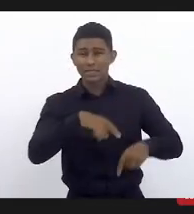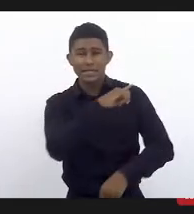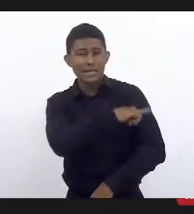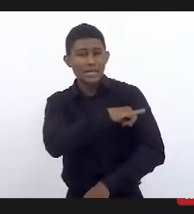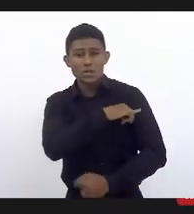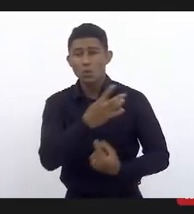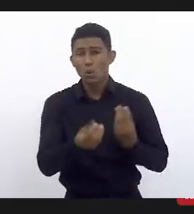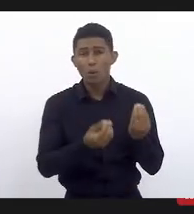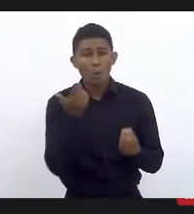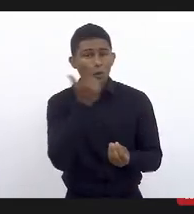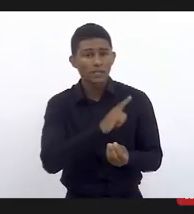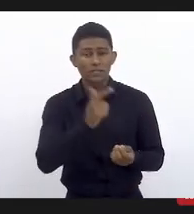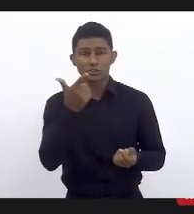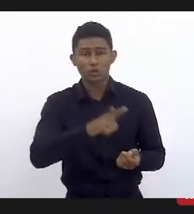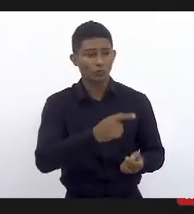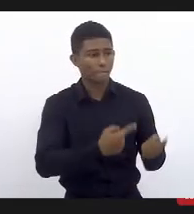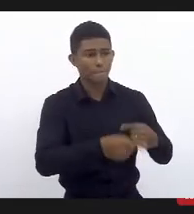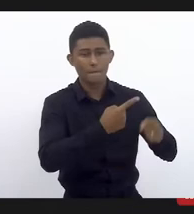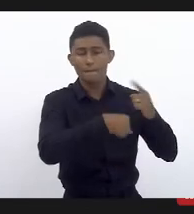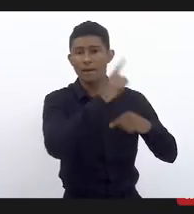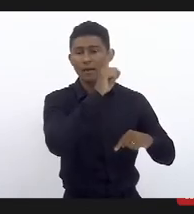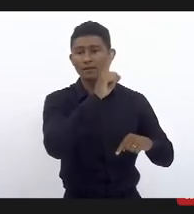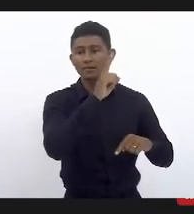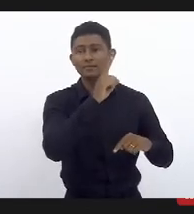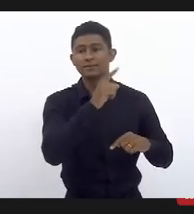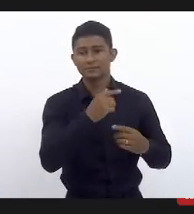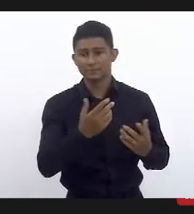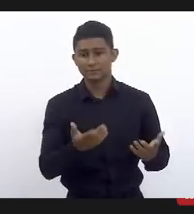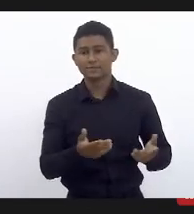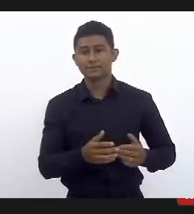ajuste fiscal expansivo.